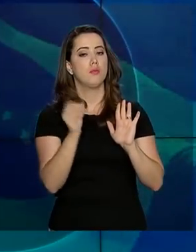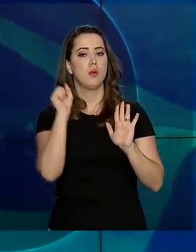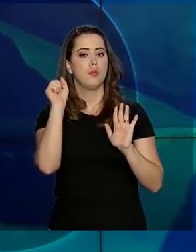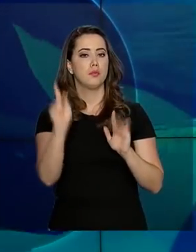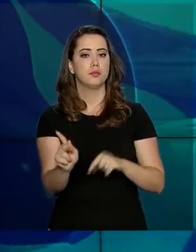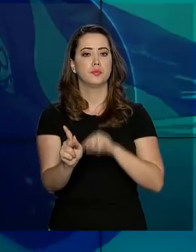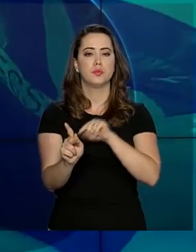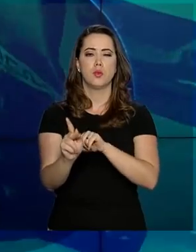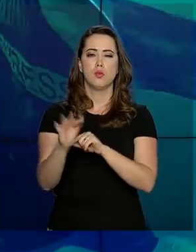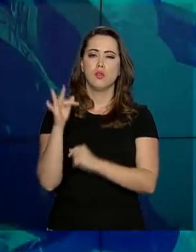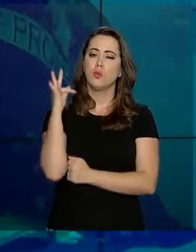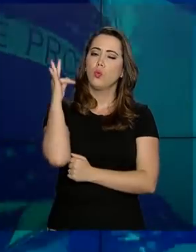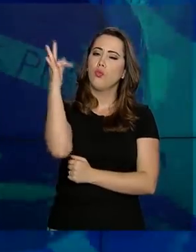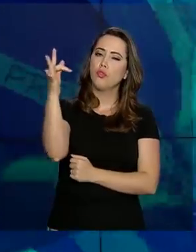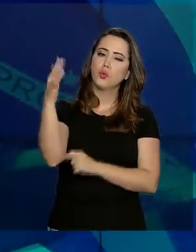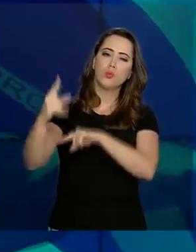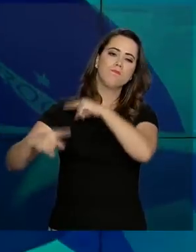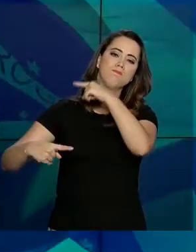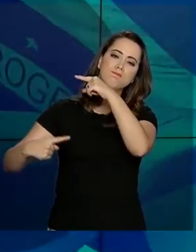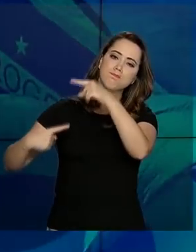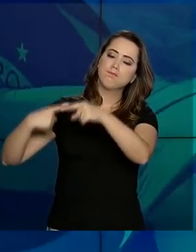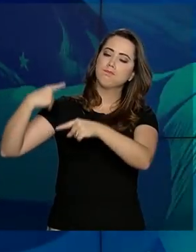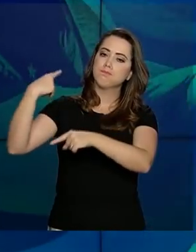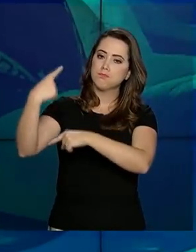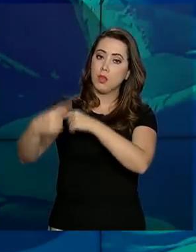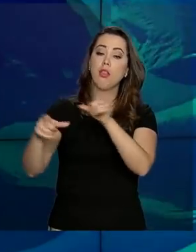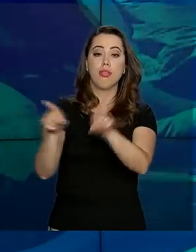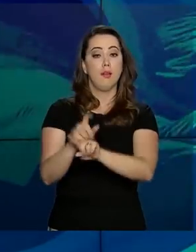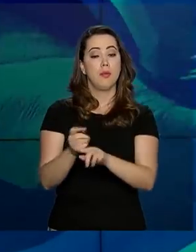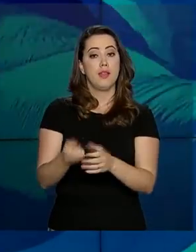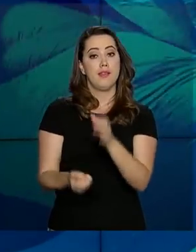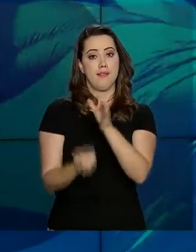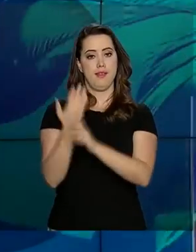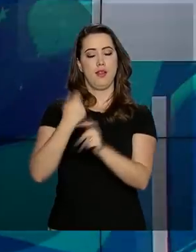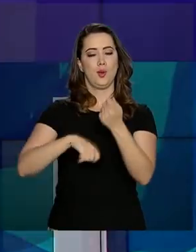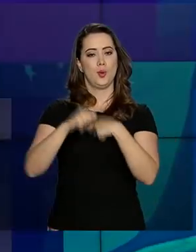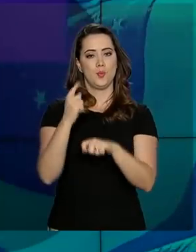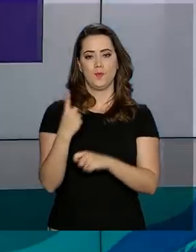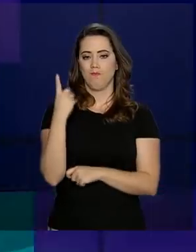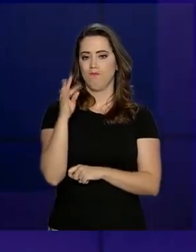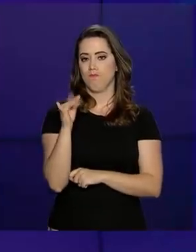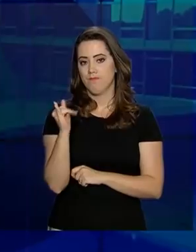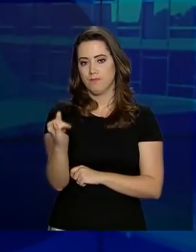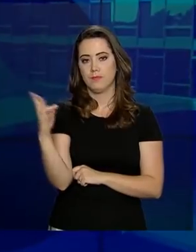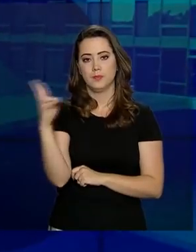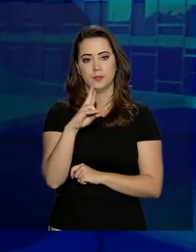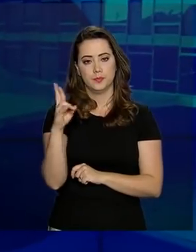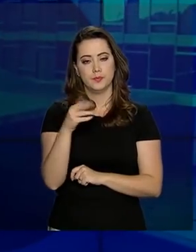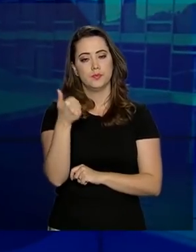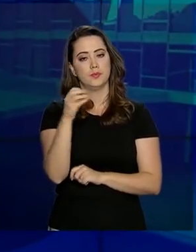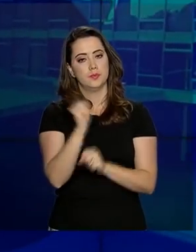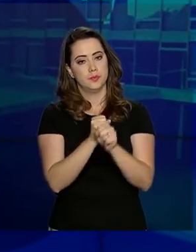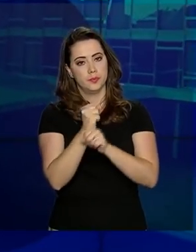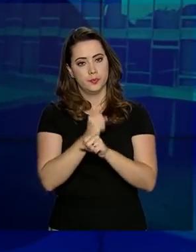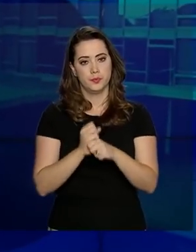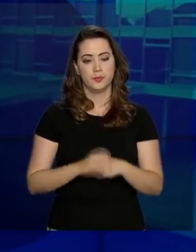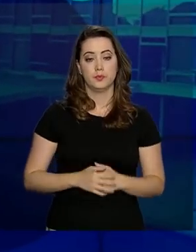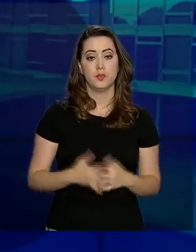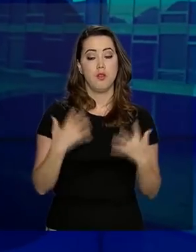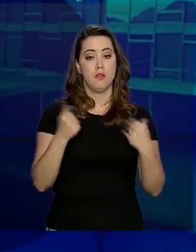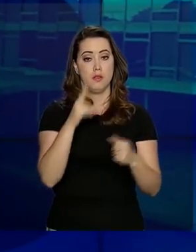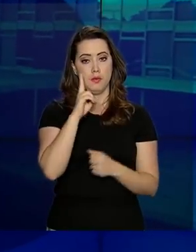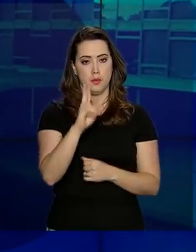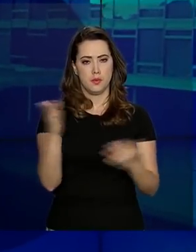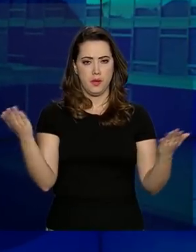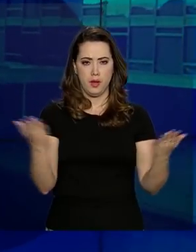a aposentadoria das próximas gerações e ainda gerar economia de mais de R$ 1 trilhão em 10 anos.